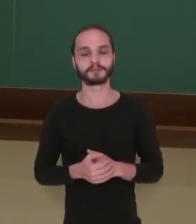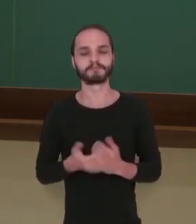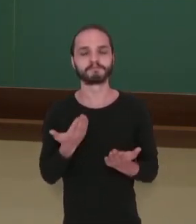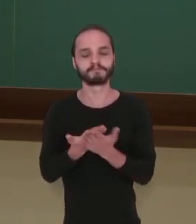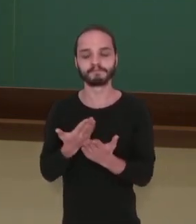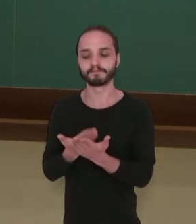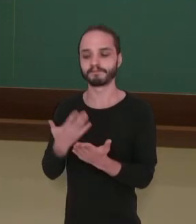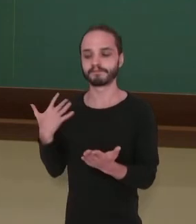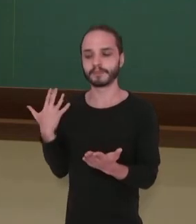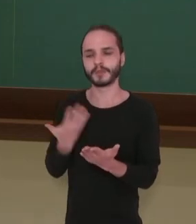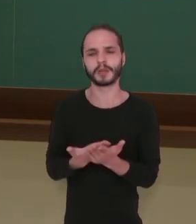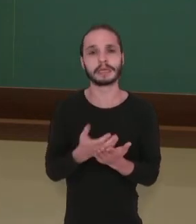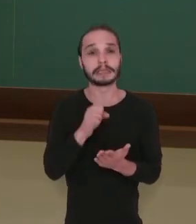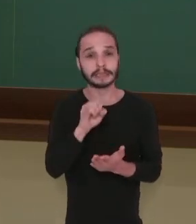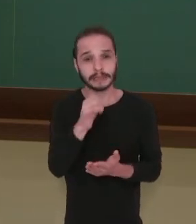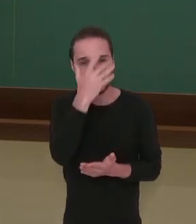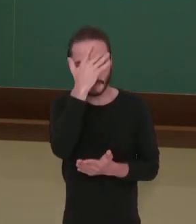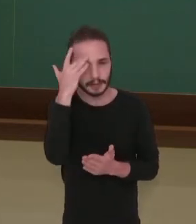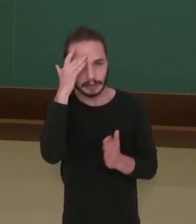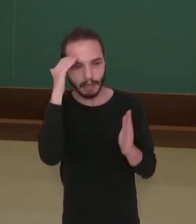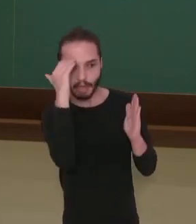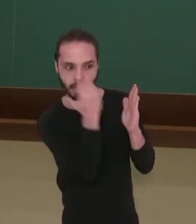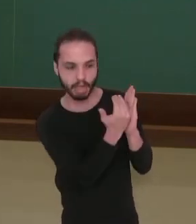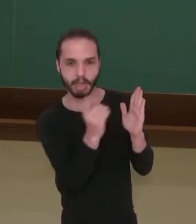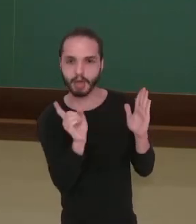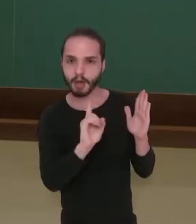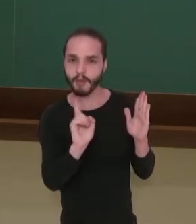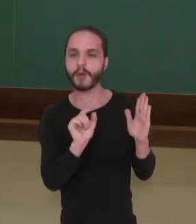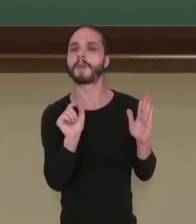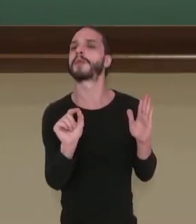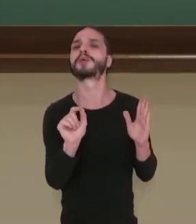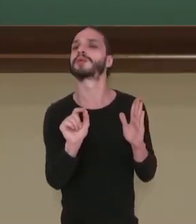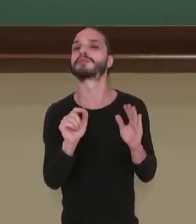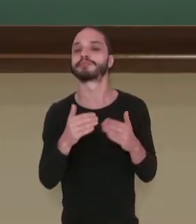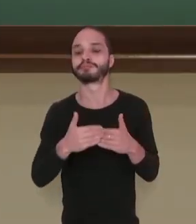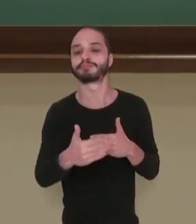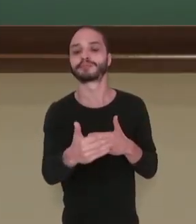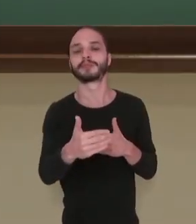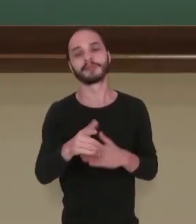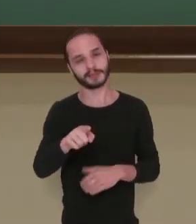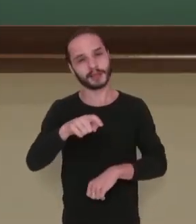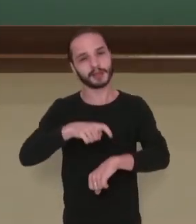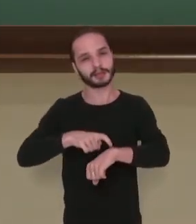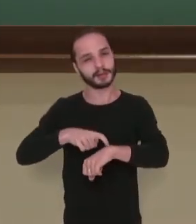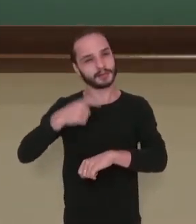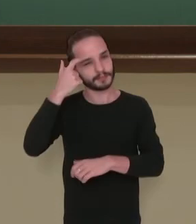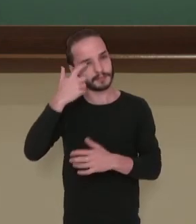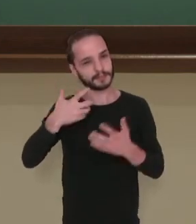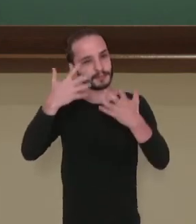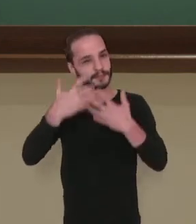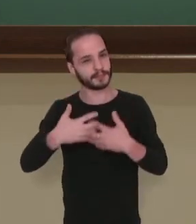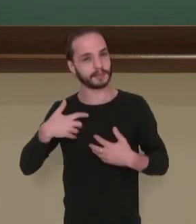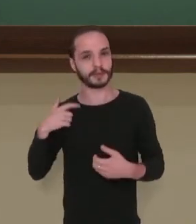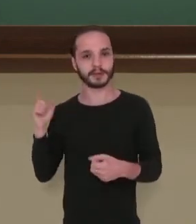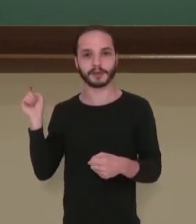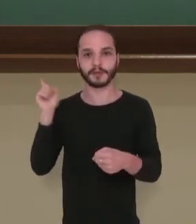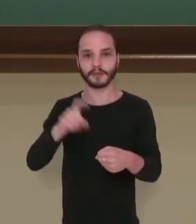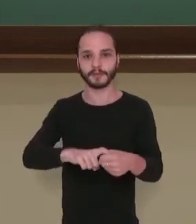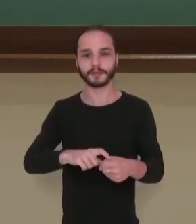que acontece quando o aluno desrespeita a norma do regimento escolar? Vocês vão ter aí um tempinho para pensar e eu já retorno.